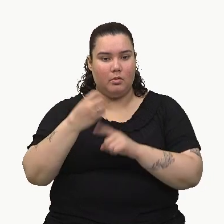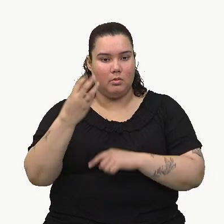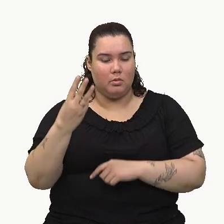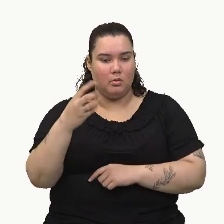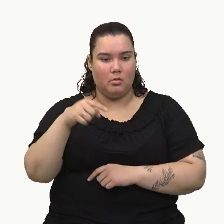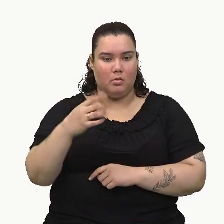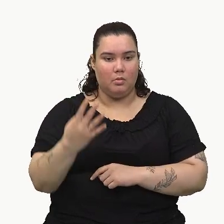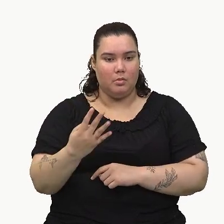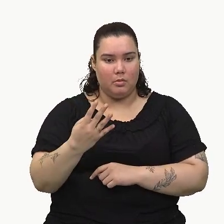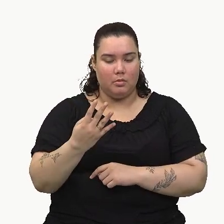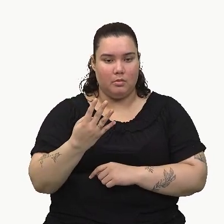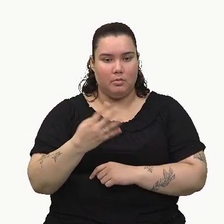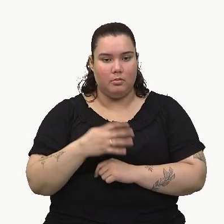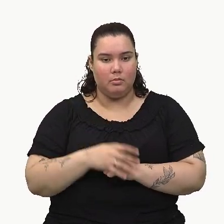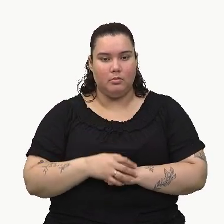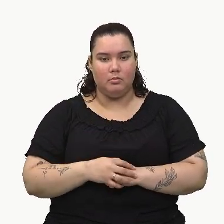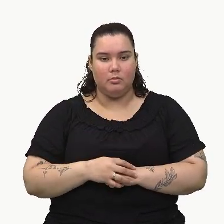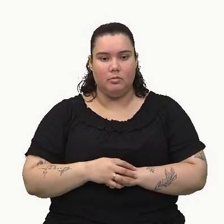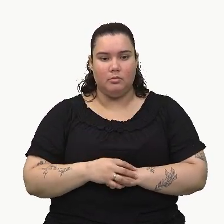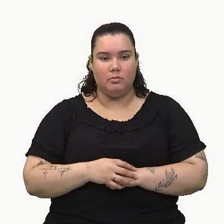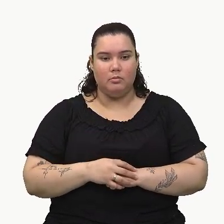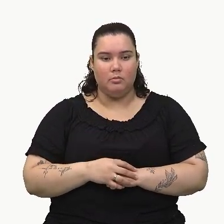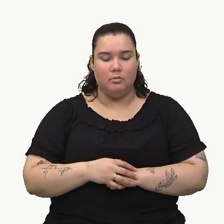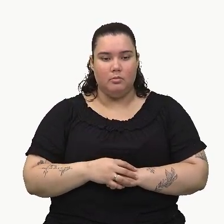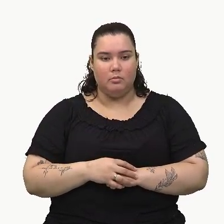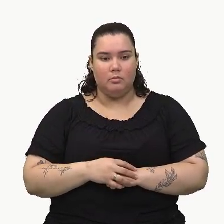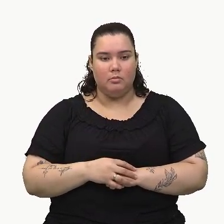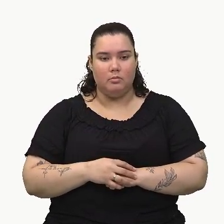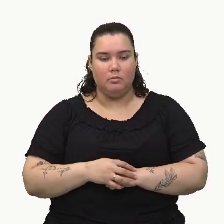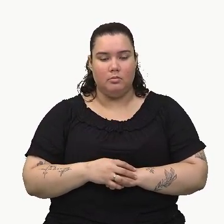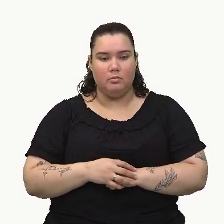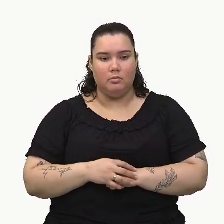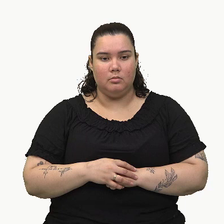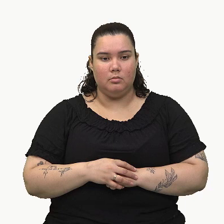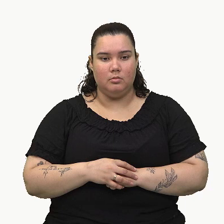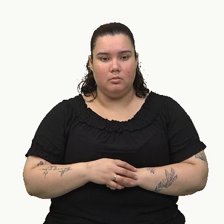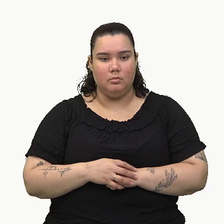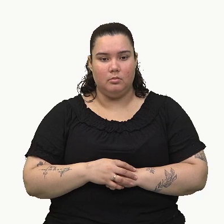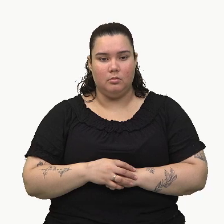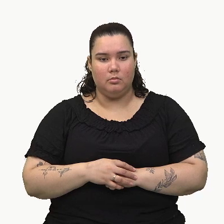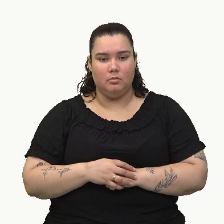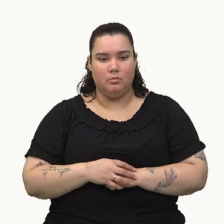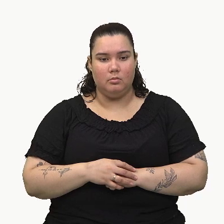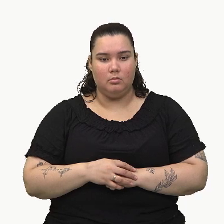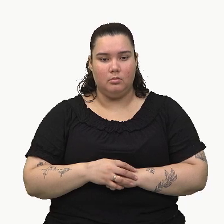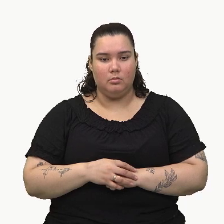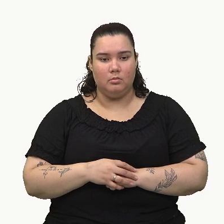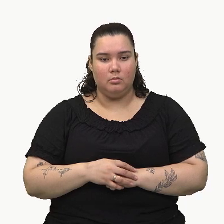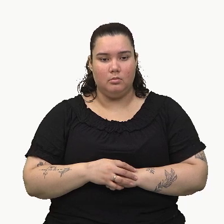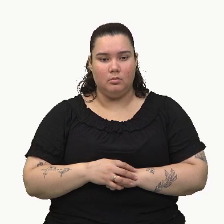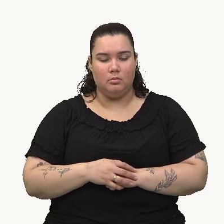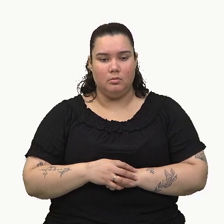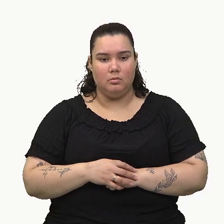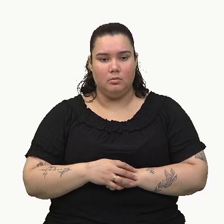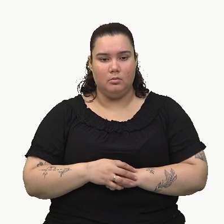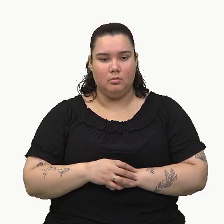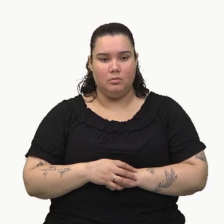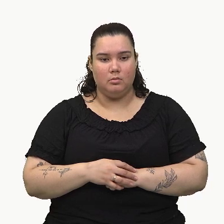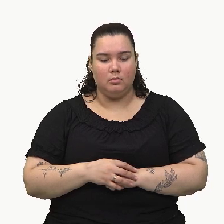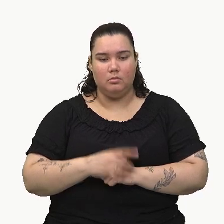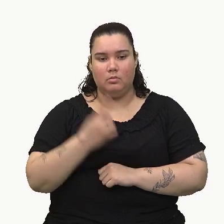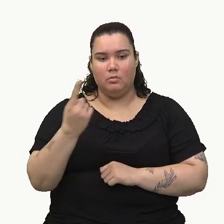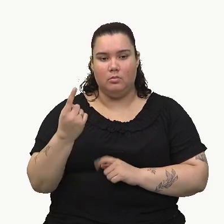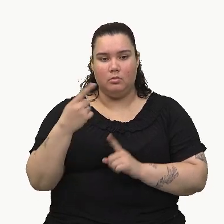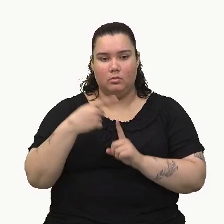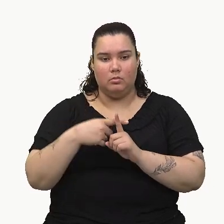4. Só voltar aqui rapidinho, deixa eu trocar aqui a espessura. Vamos lá. 1 mais